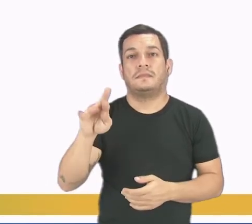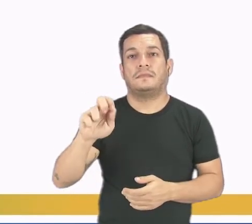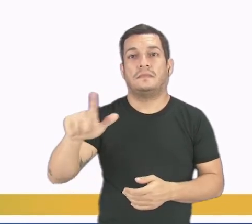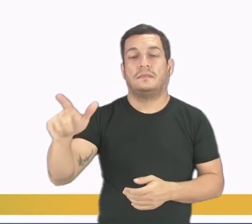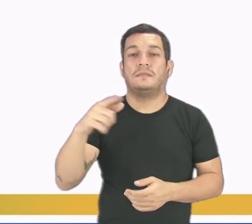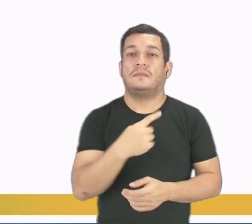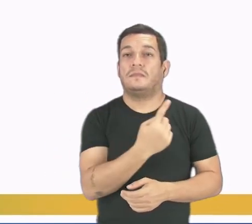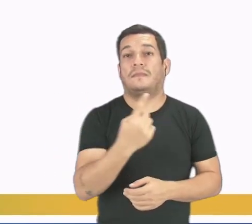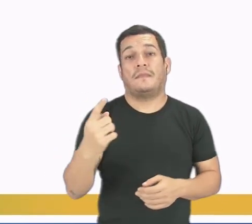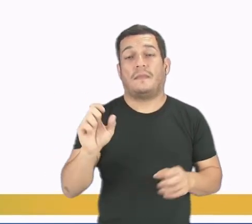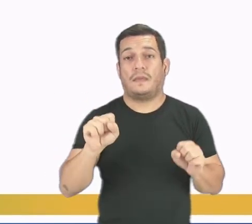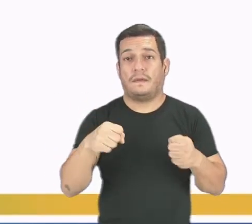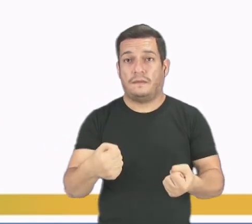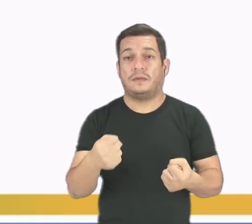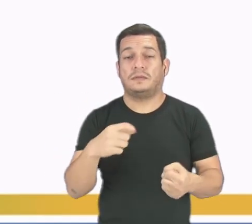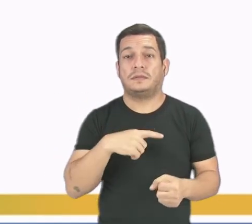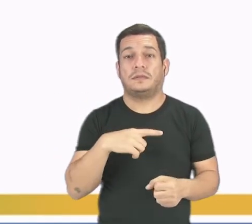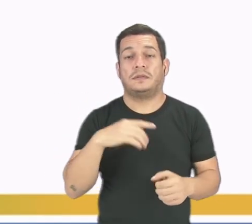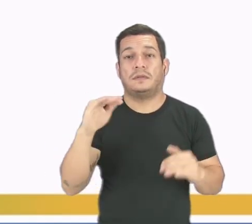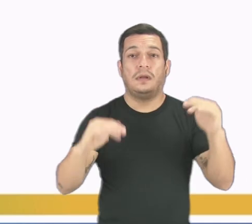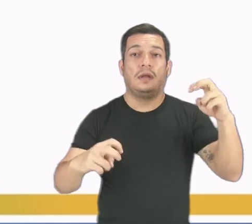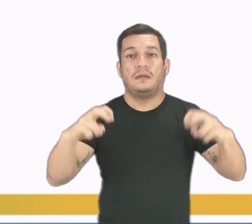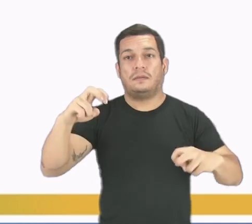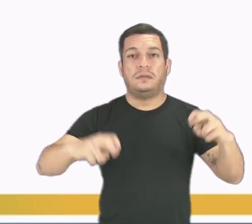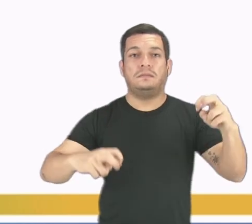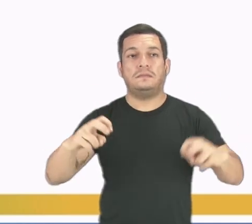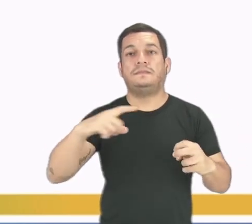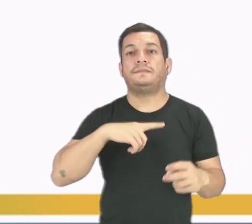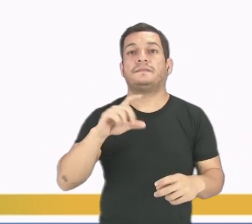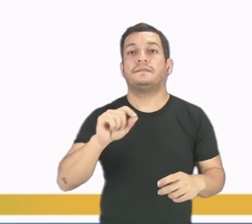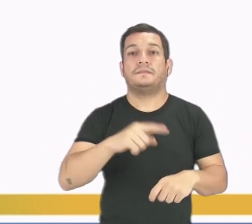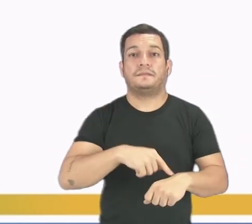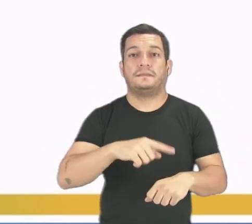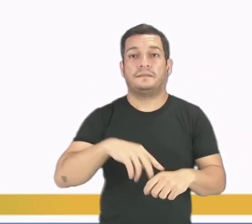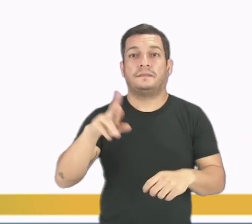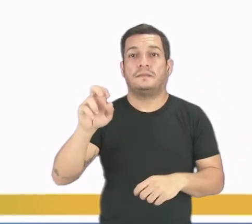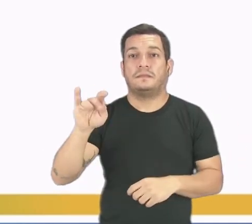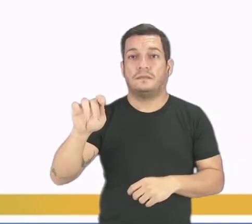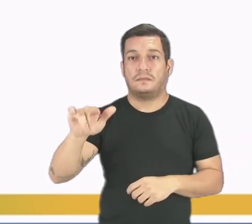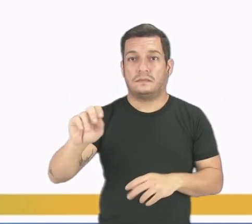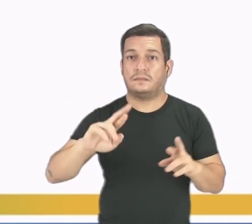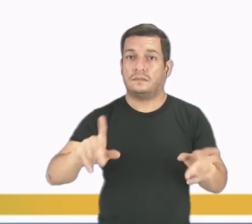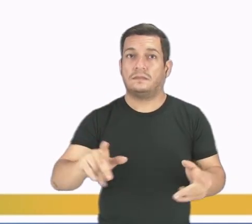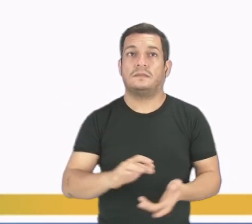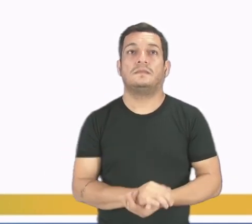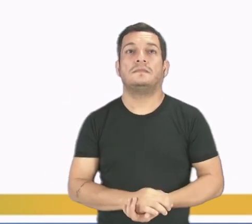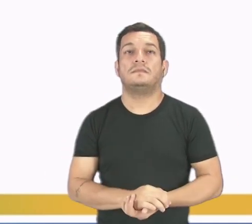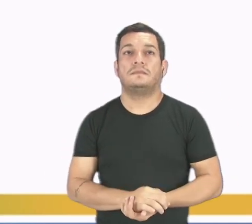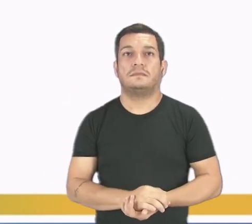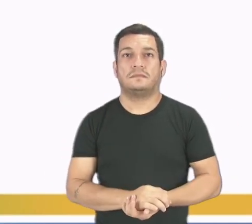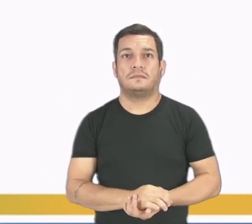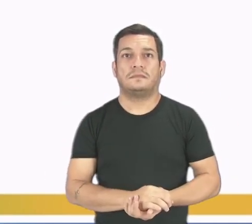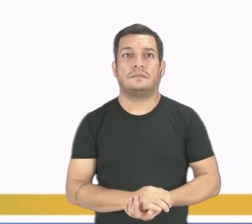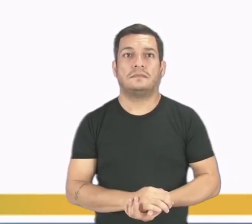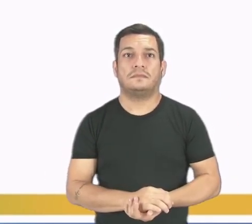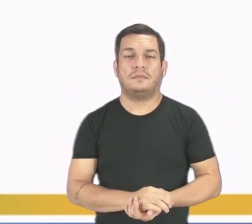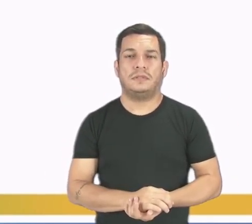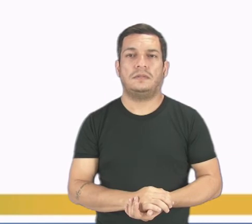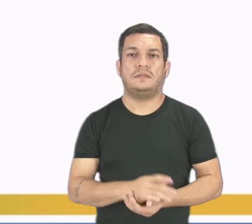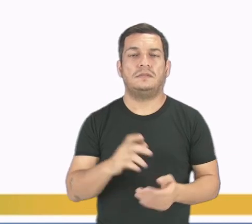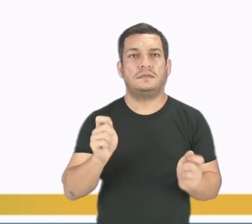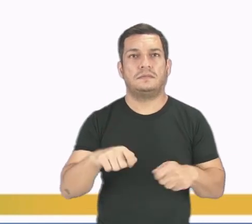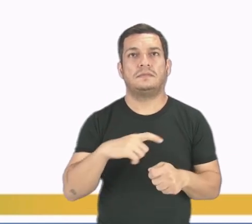que aumentar a força, tá? Então, quer dizer que se eu aplicar distâncias maiores, braços maiores,